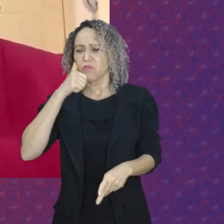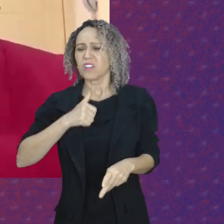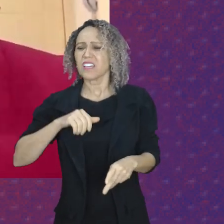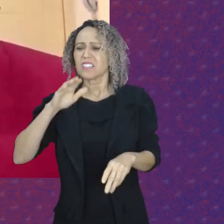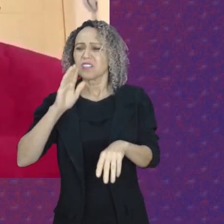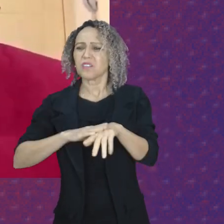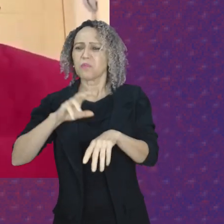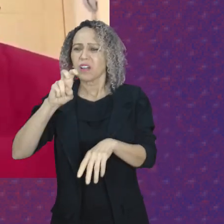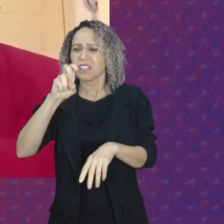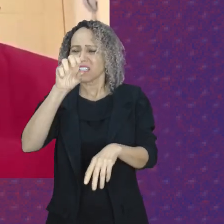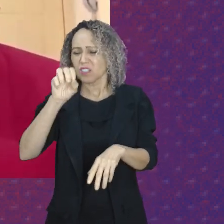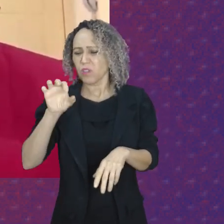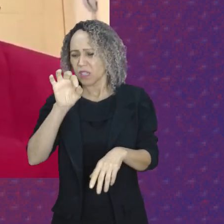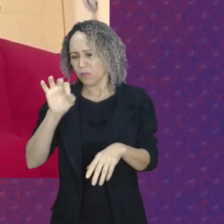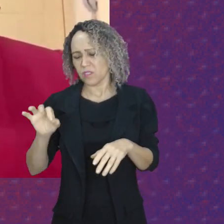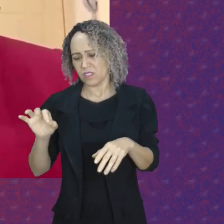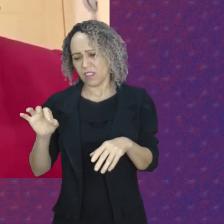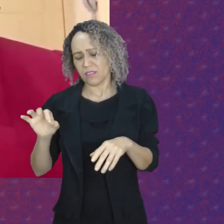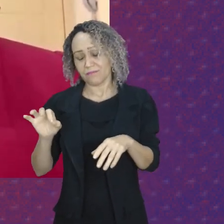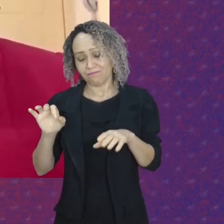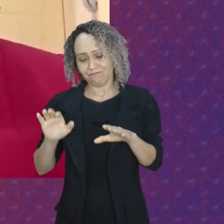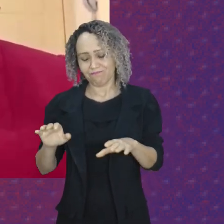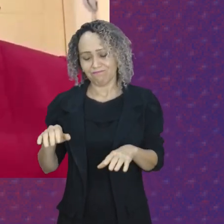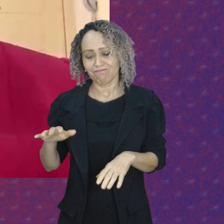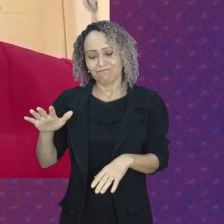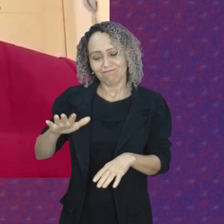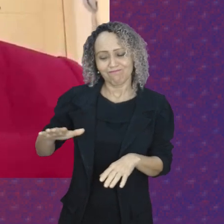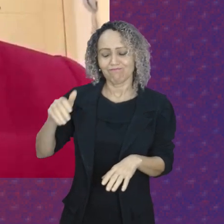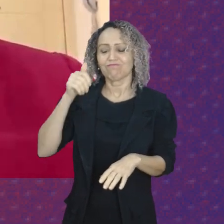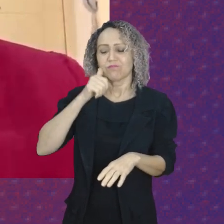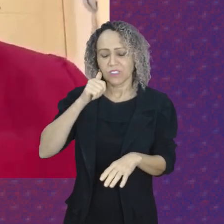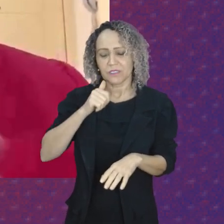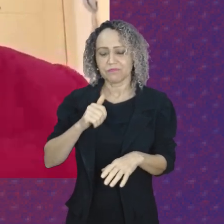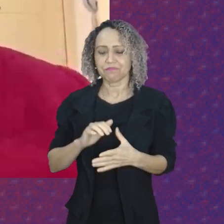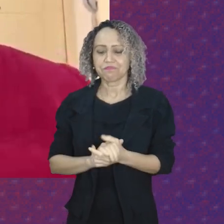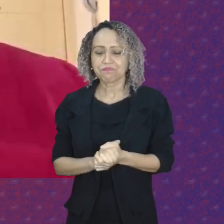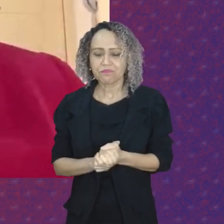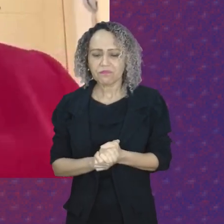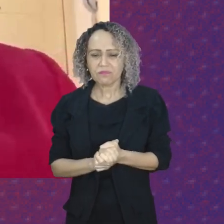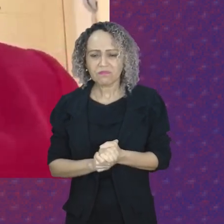né, todas as situações, trabalho, né,